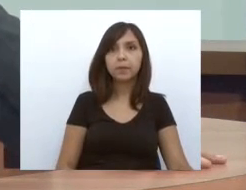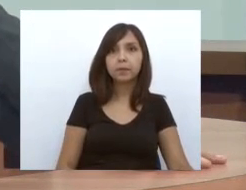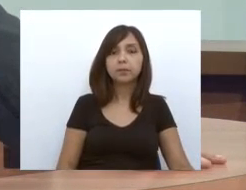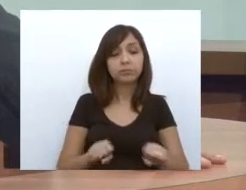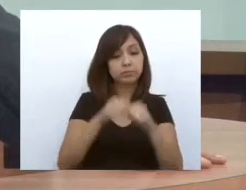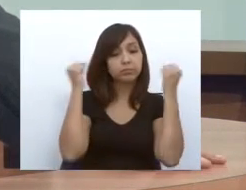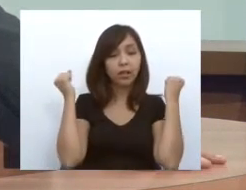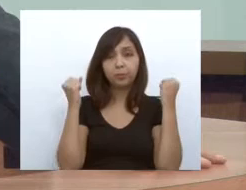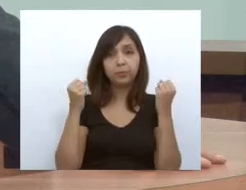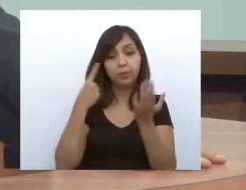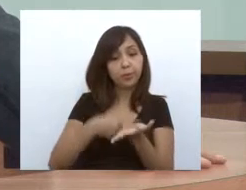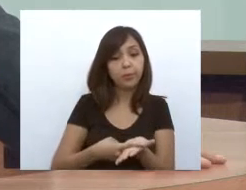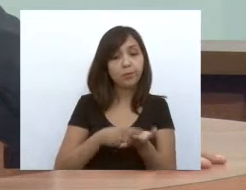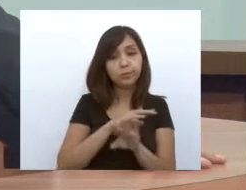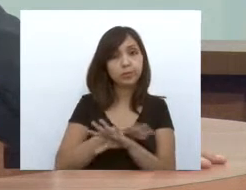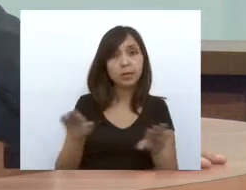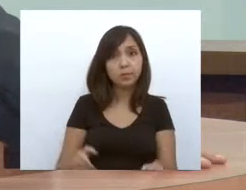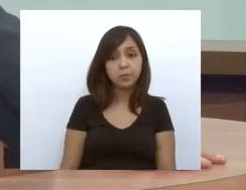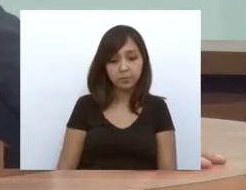acordo.